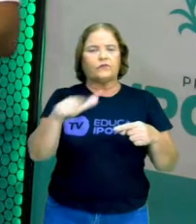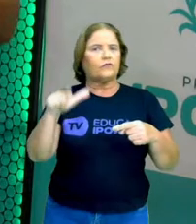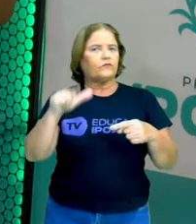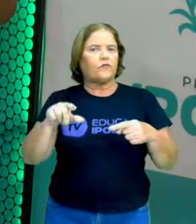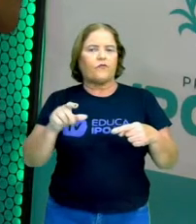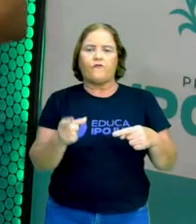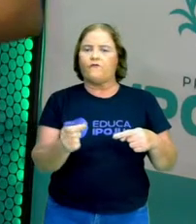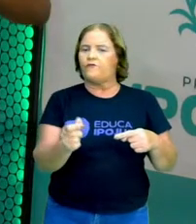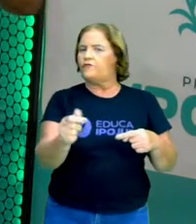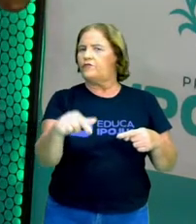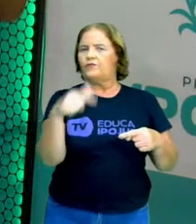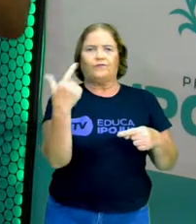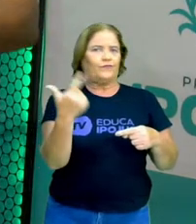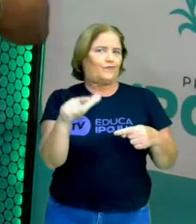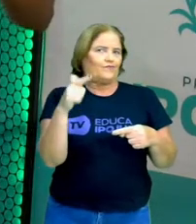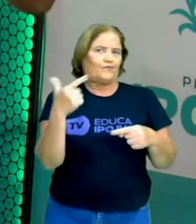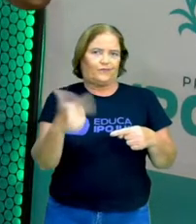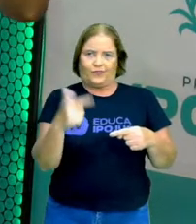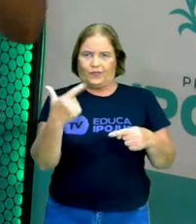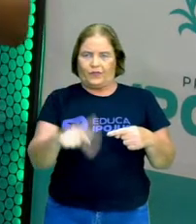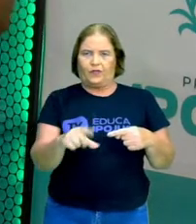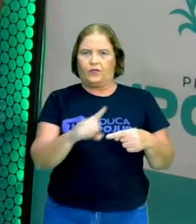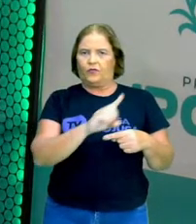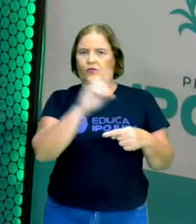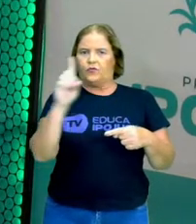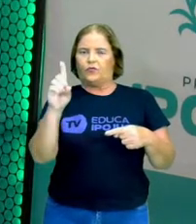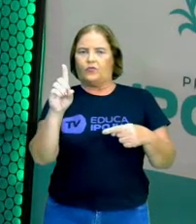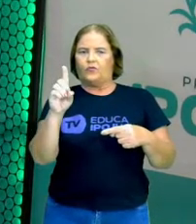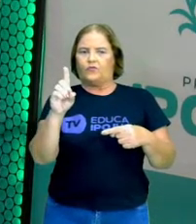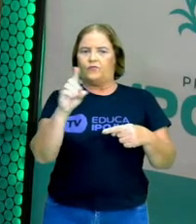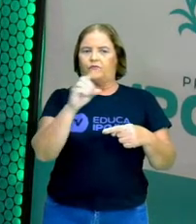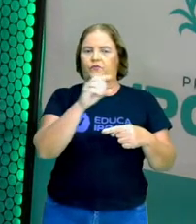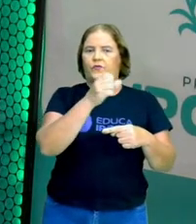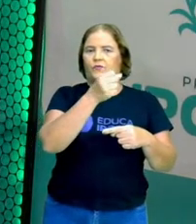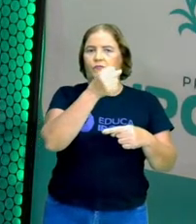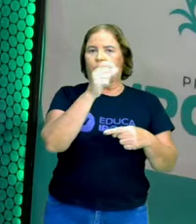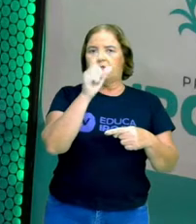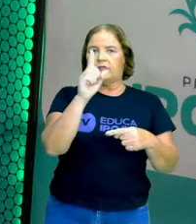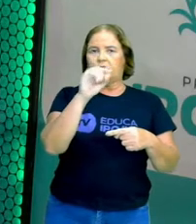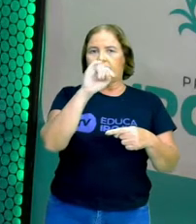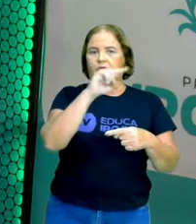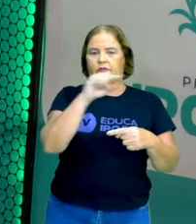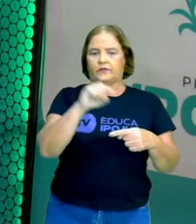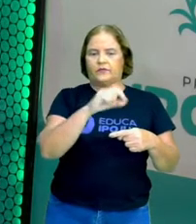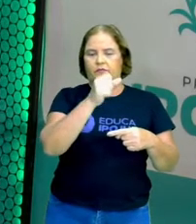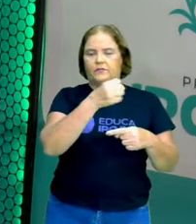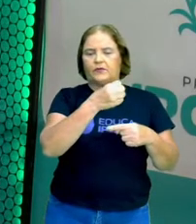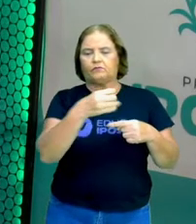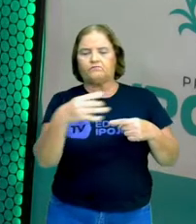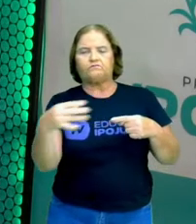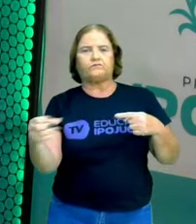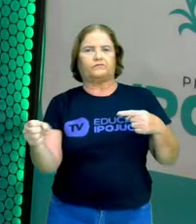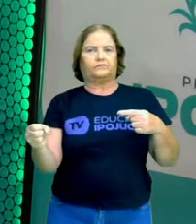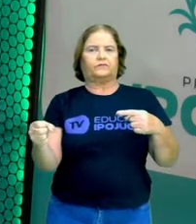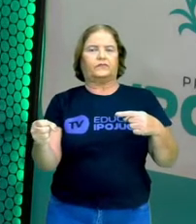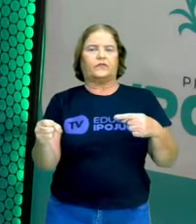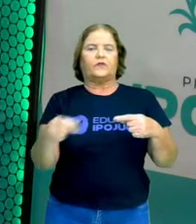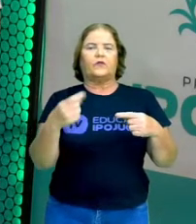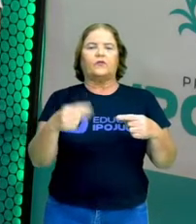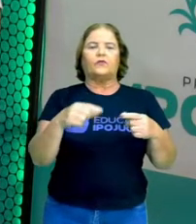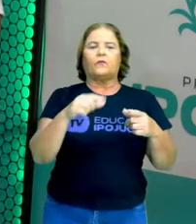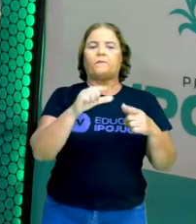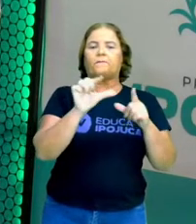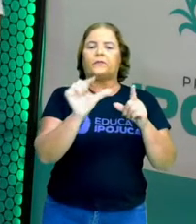infinito, chamamos de dízima periódica, onde o período é o algarismo que